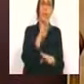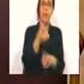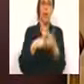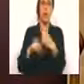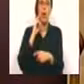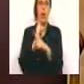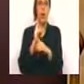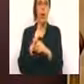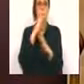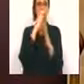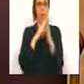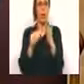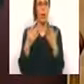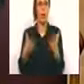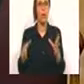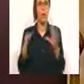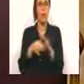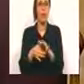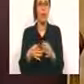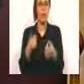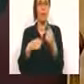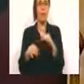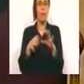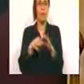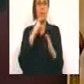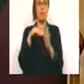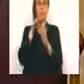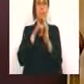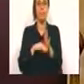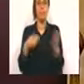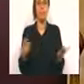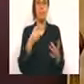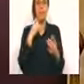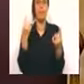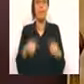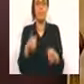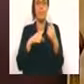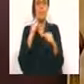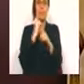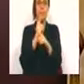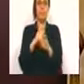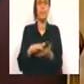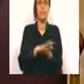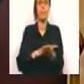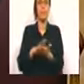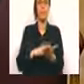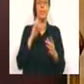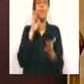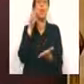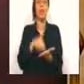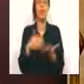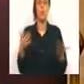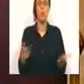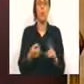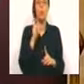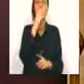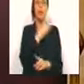para aquilo que são os paradigmas atuais e é por isso que nós defendemos que esta reprogramação deve exatamente manter esse primado, o primado dos resultados e